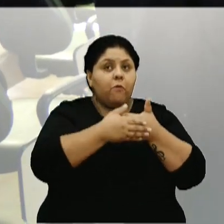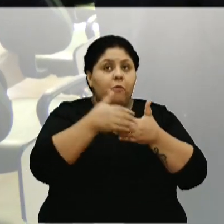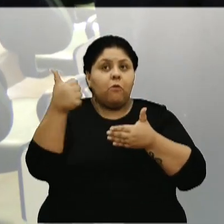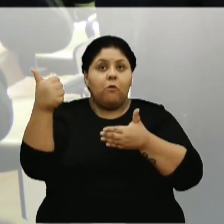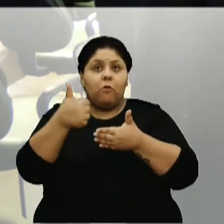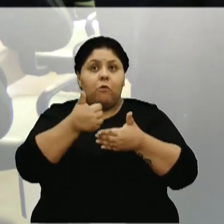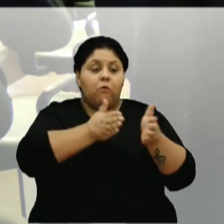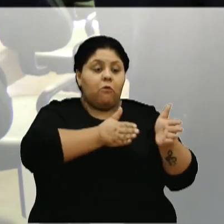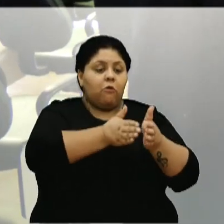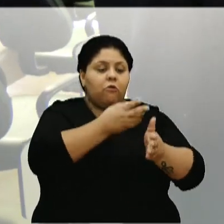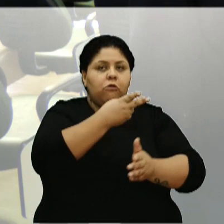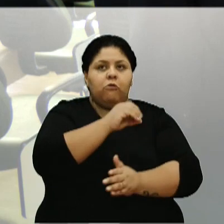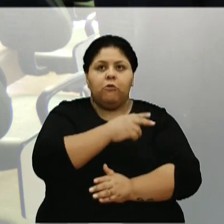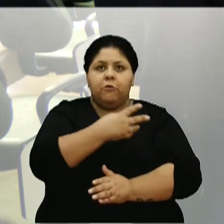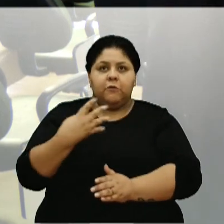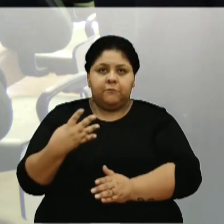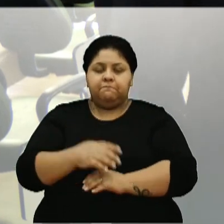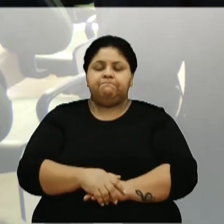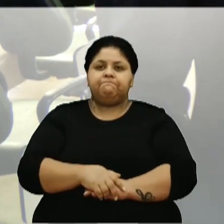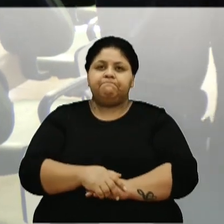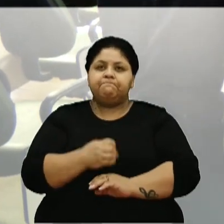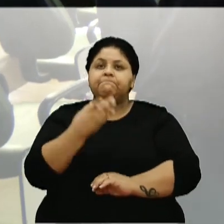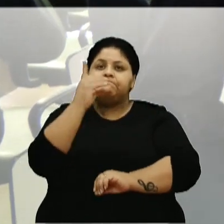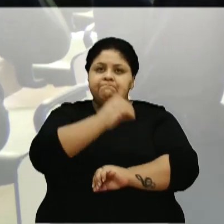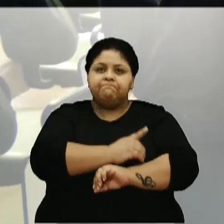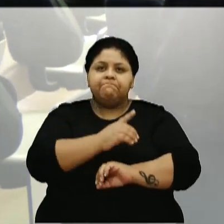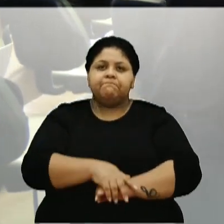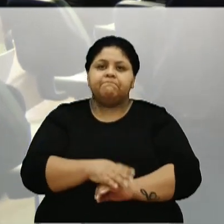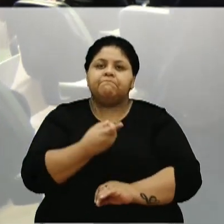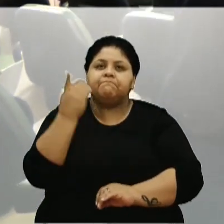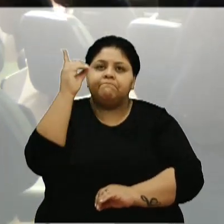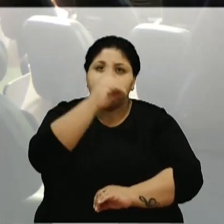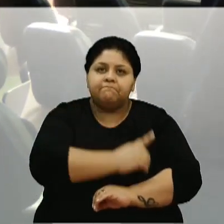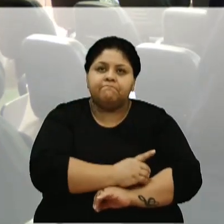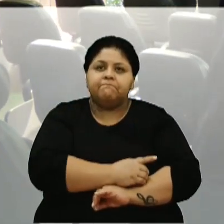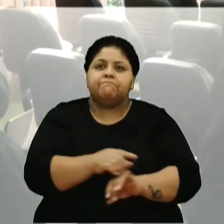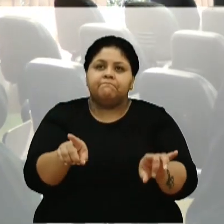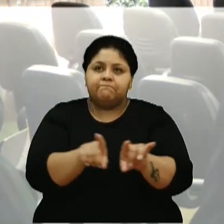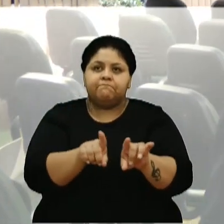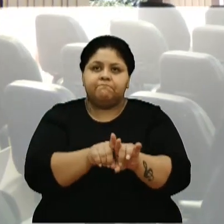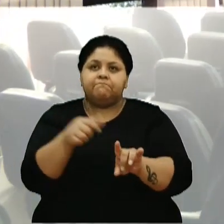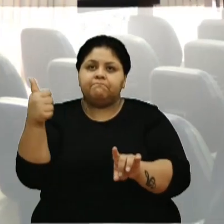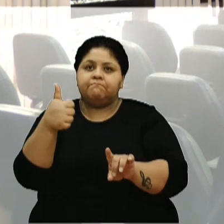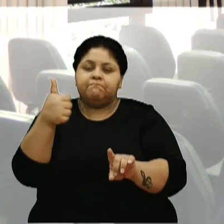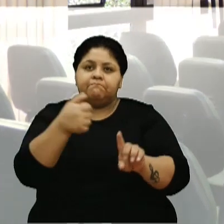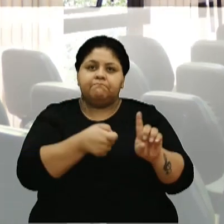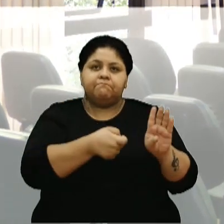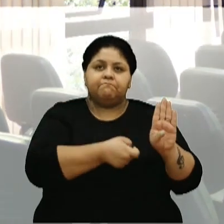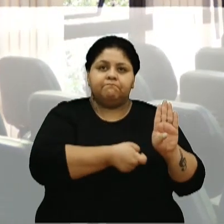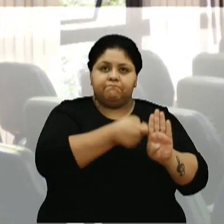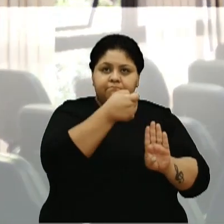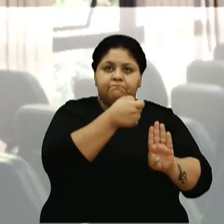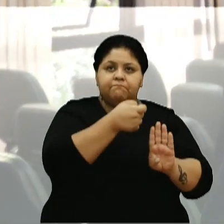quadrimestre de 2024? Bom dia. Bom dia. Bom, o nosso primeiro quadrimestre ele está fechando além